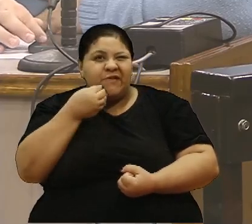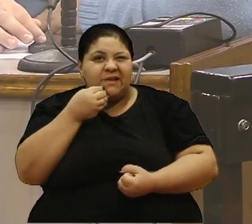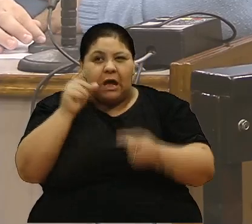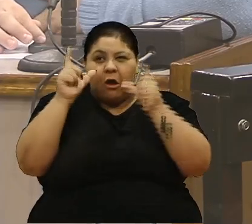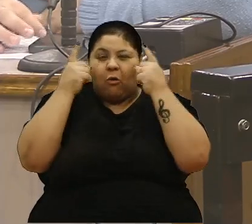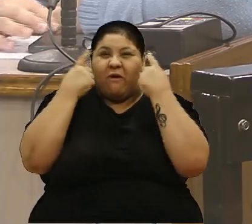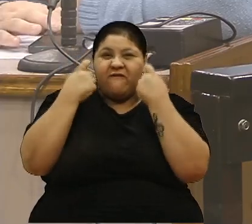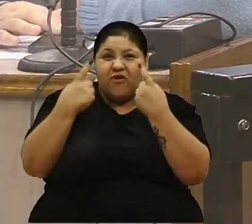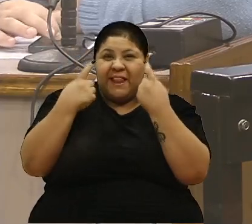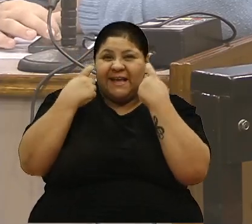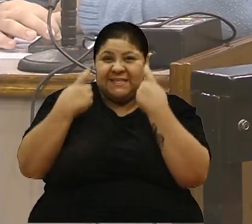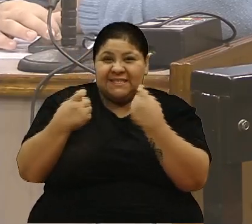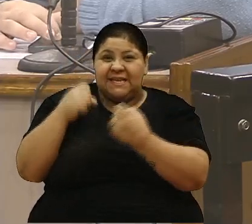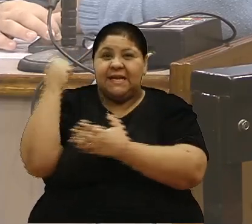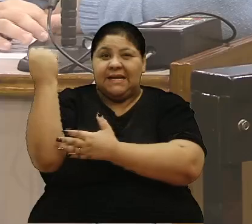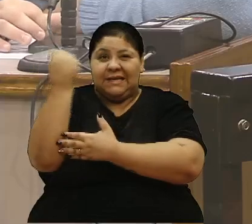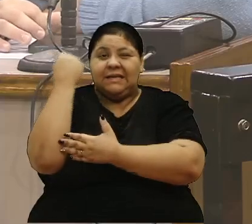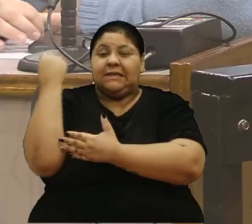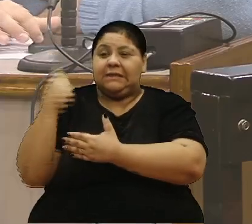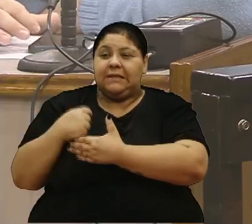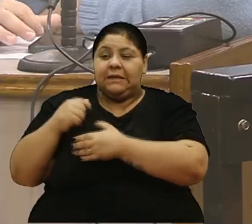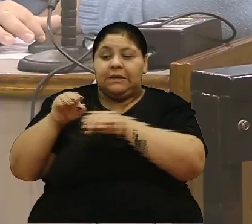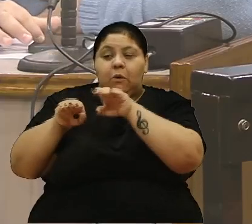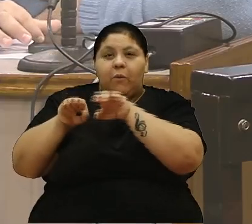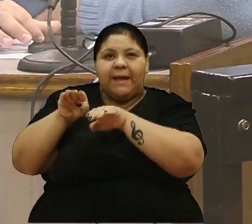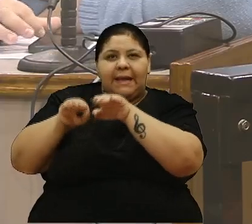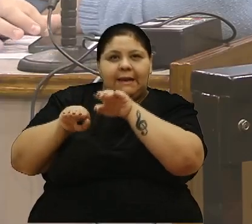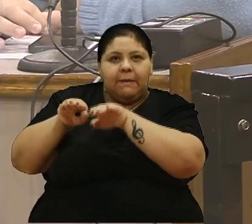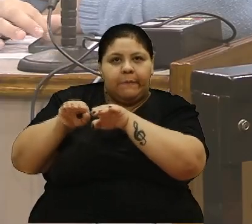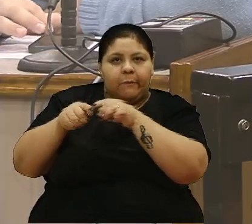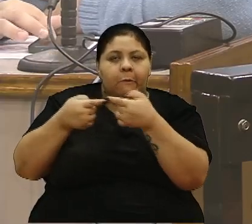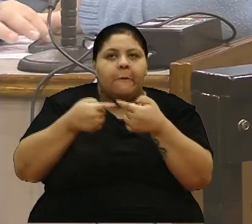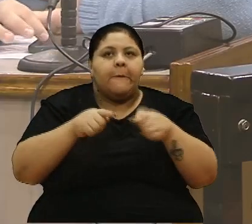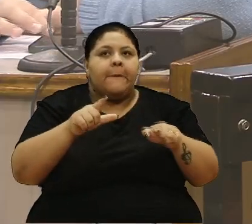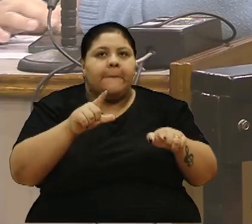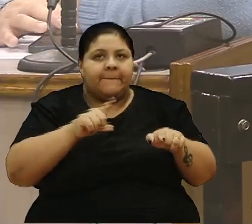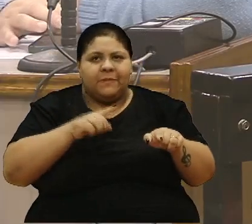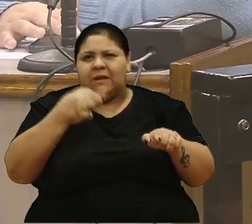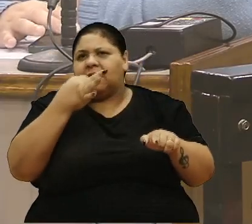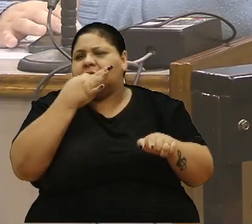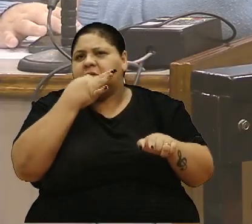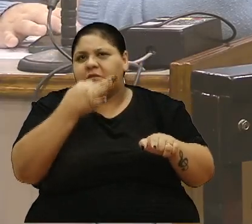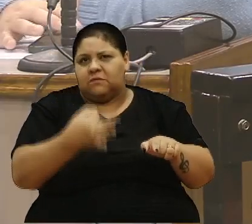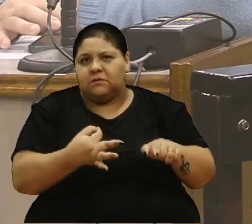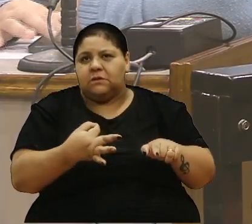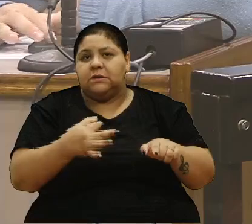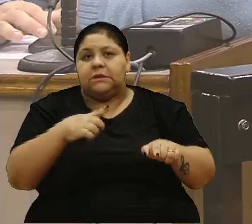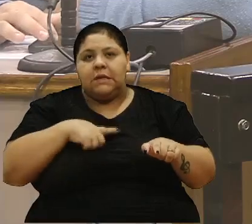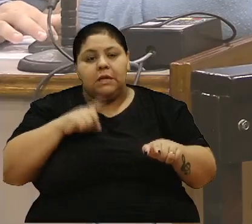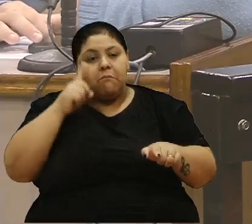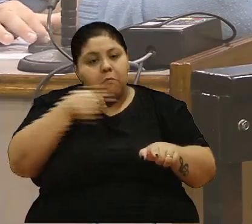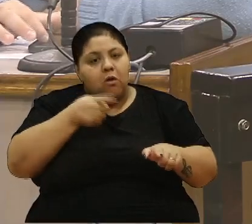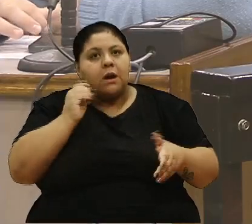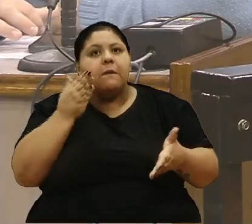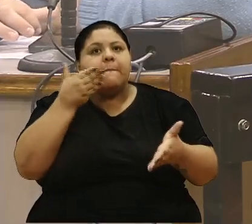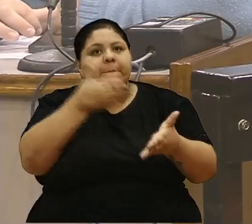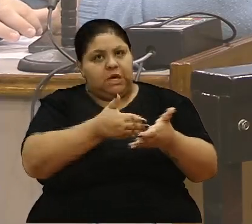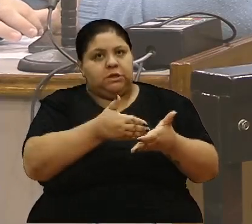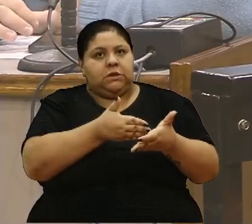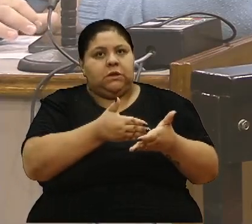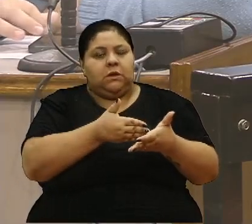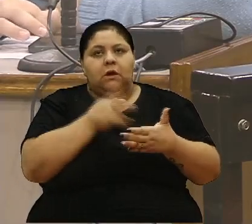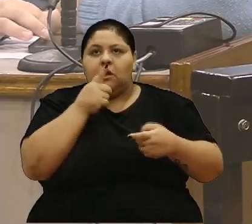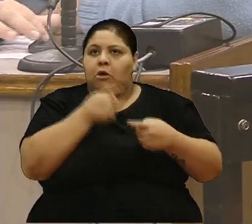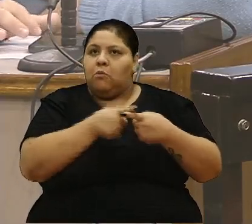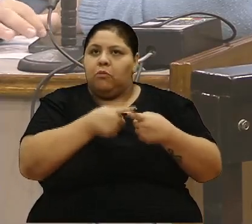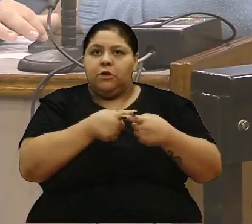né? Tem que haver um equilíbrio. Mas tem que sim, na minha opinião, impor limites. Porque se você